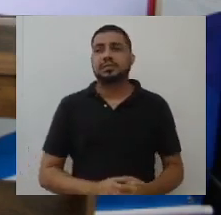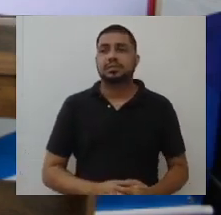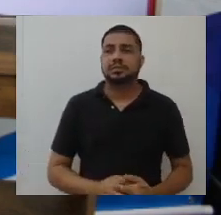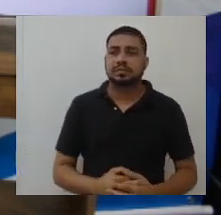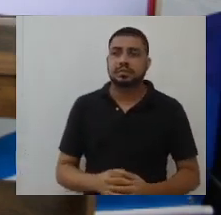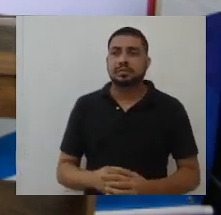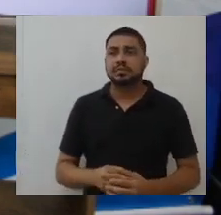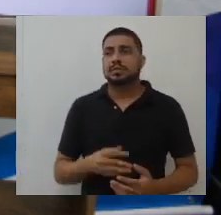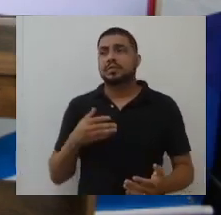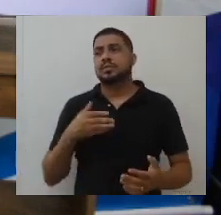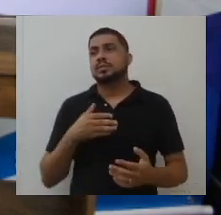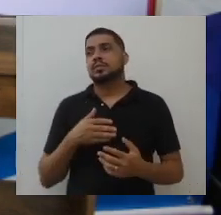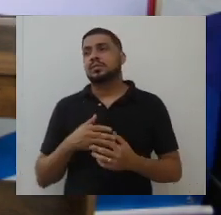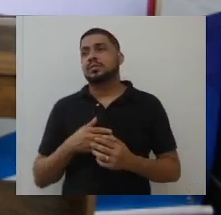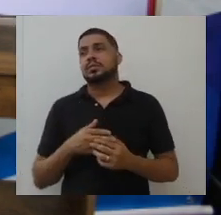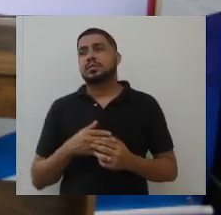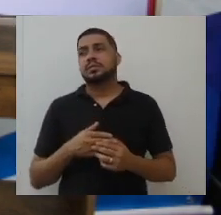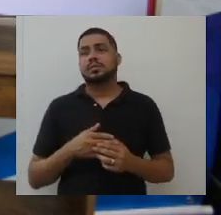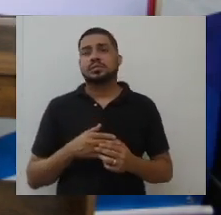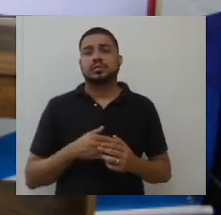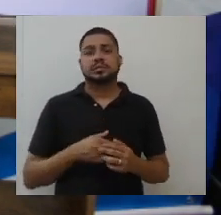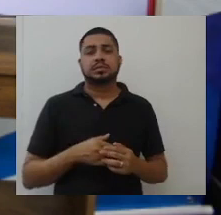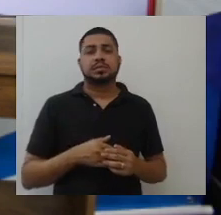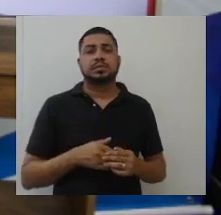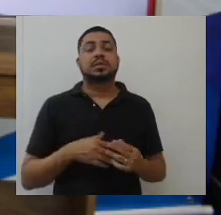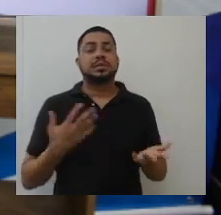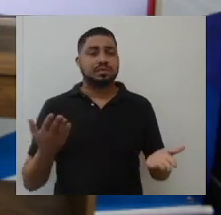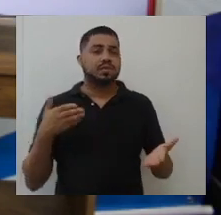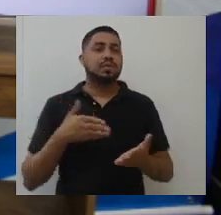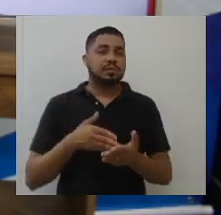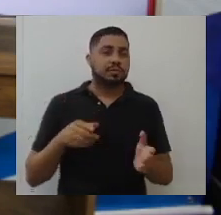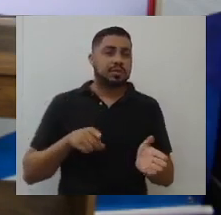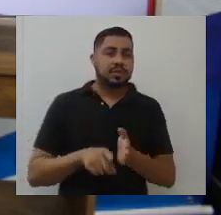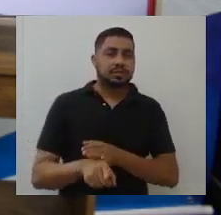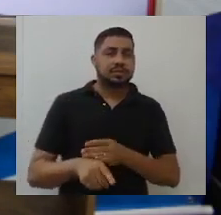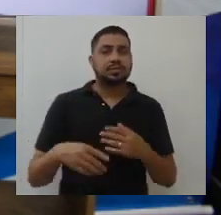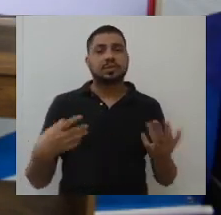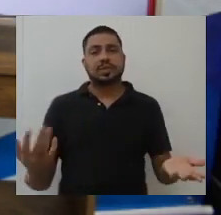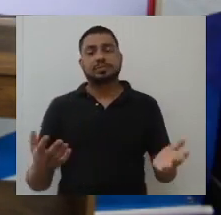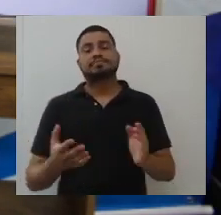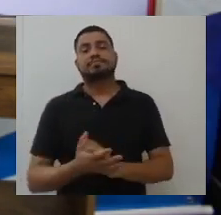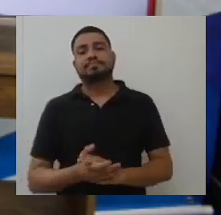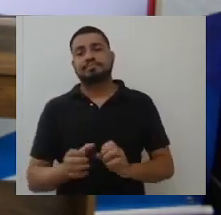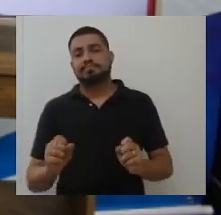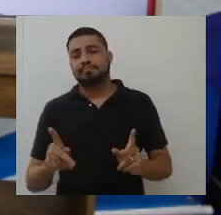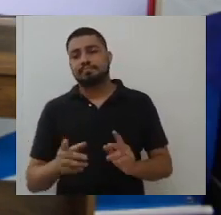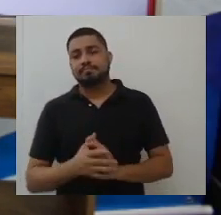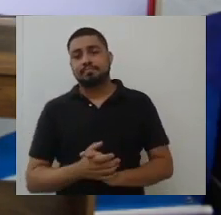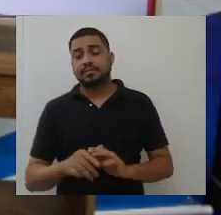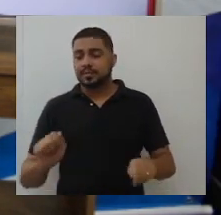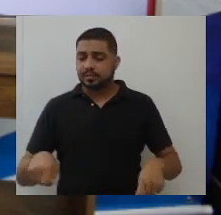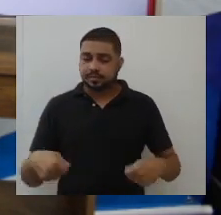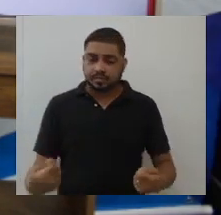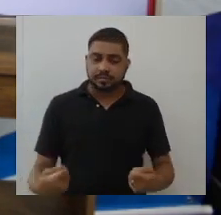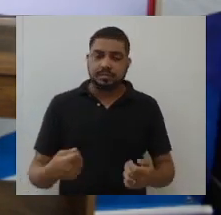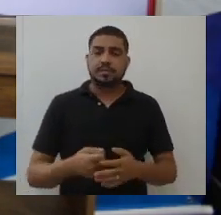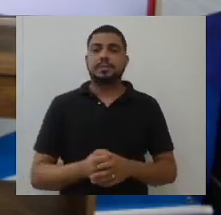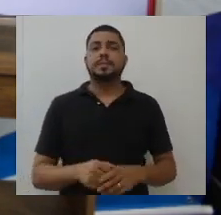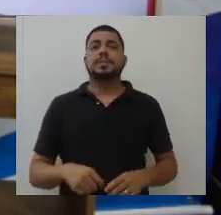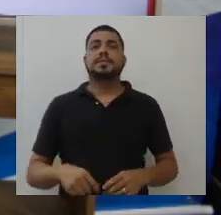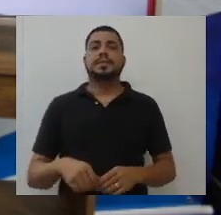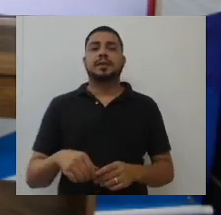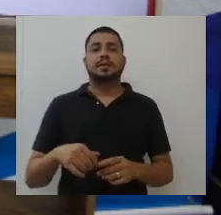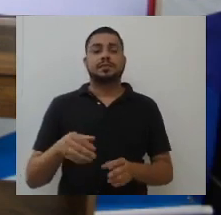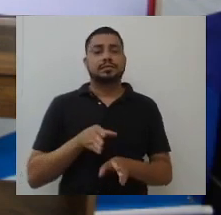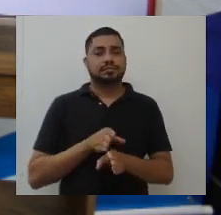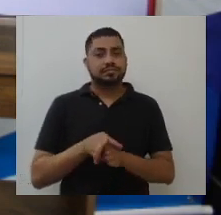momento. Última pergunta, vamos lá? Ah, essa é a última pergunta? Ok, então, ó, senhores, reforçando a ideia, o